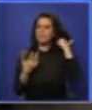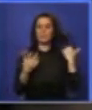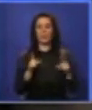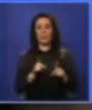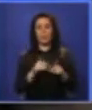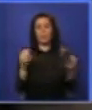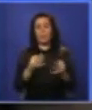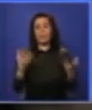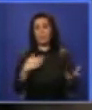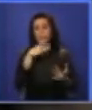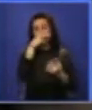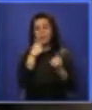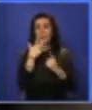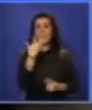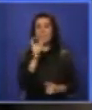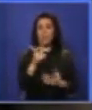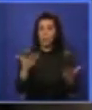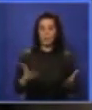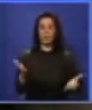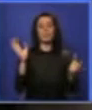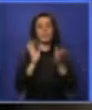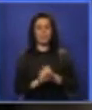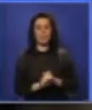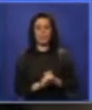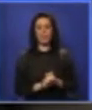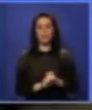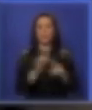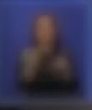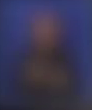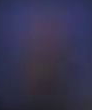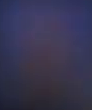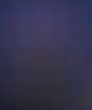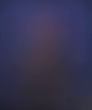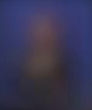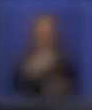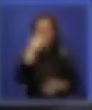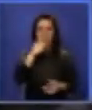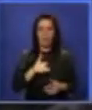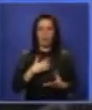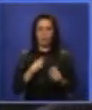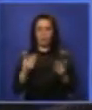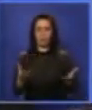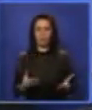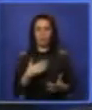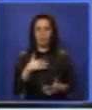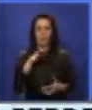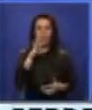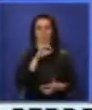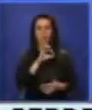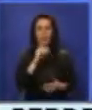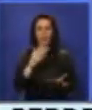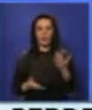Assim foi, namorámos 5 anos, casámos e hoje já estávamos a 6. Com 80